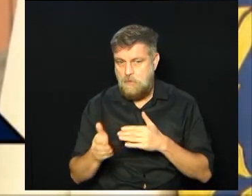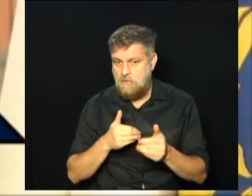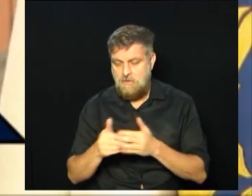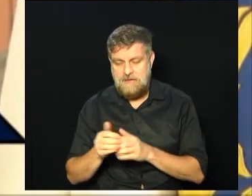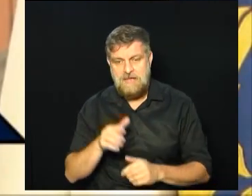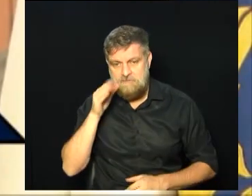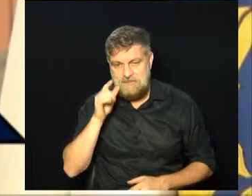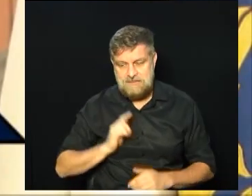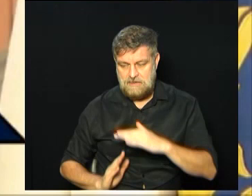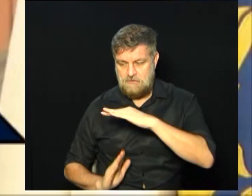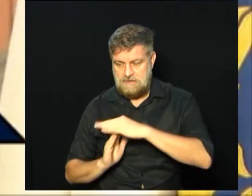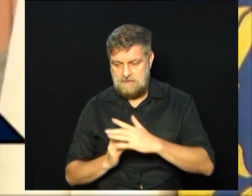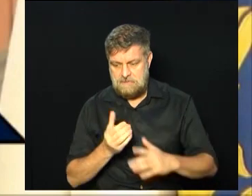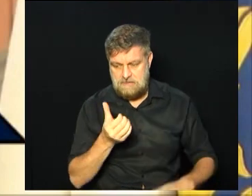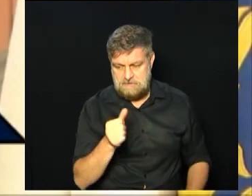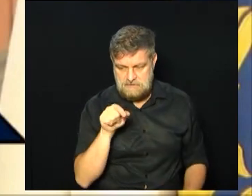tem o teto hoje de R$